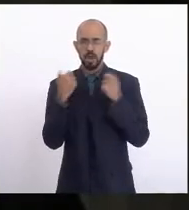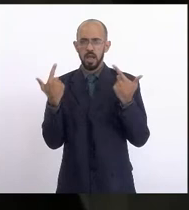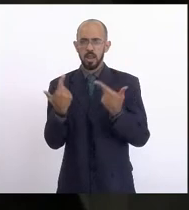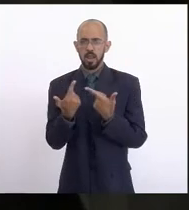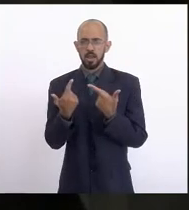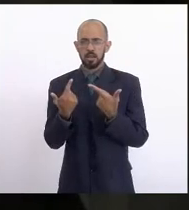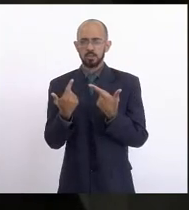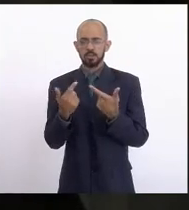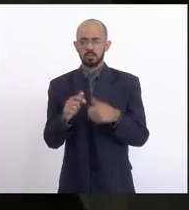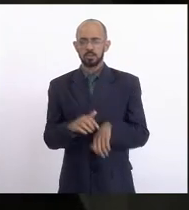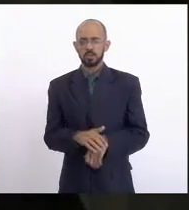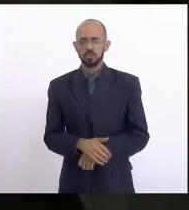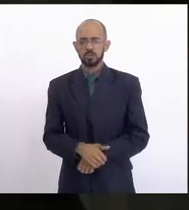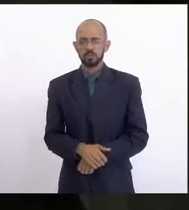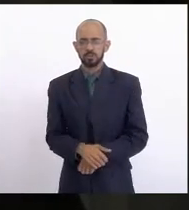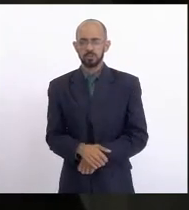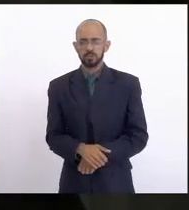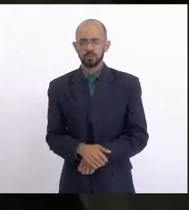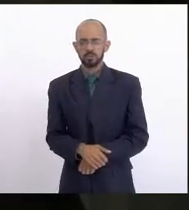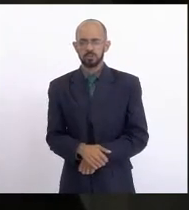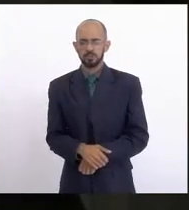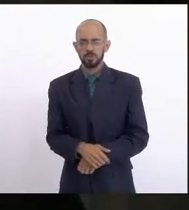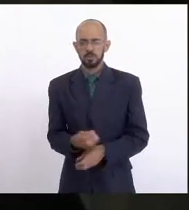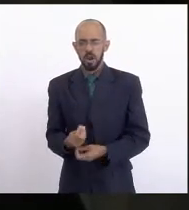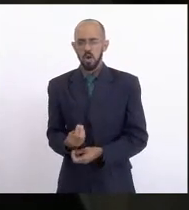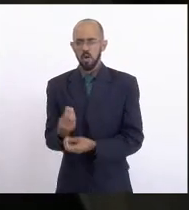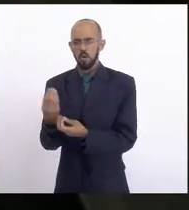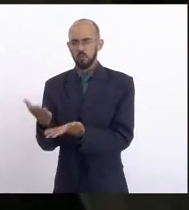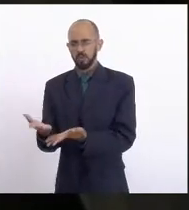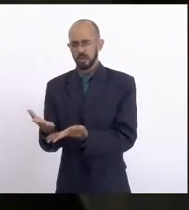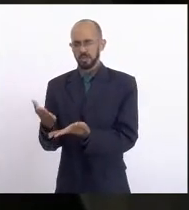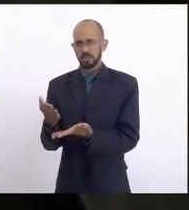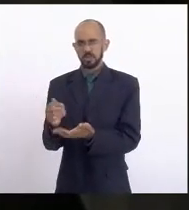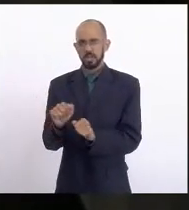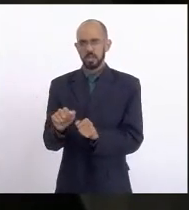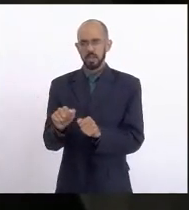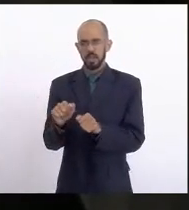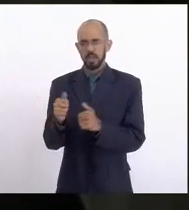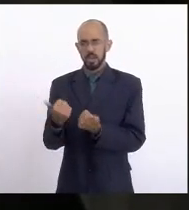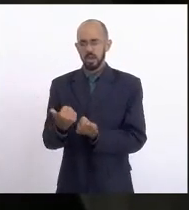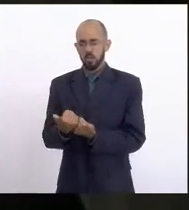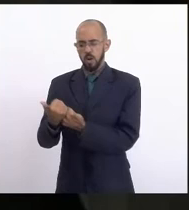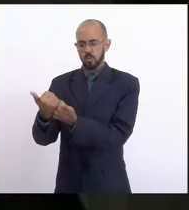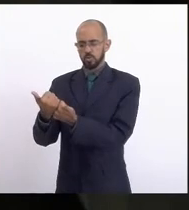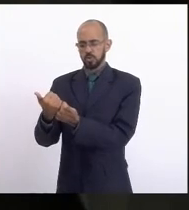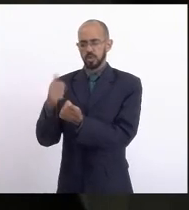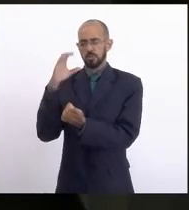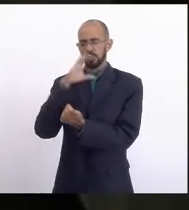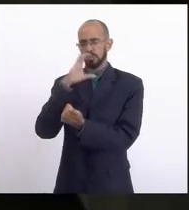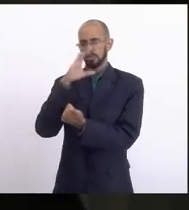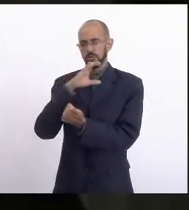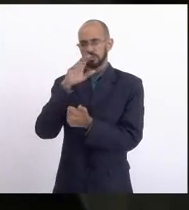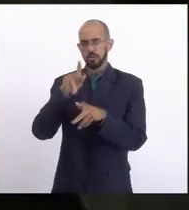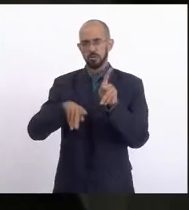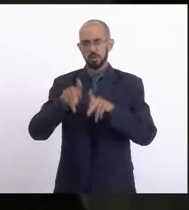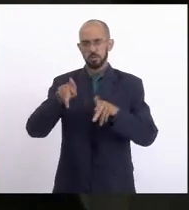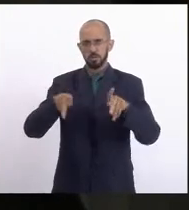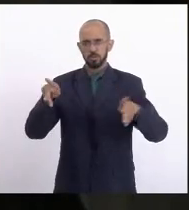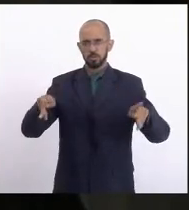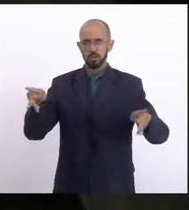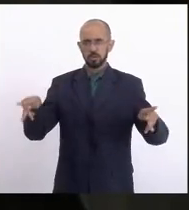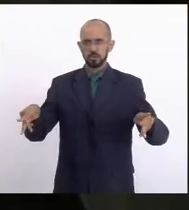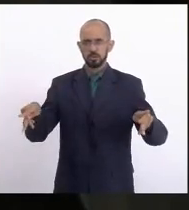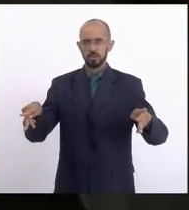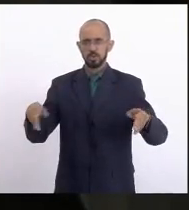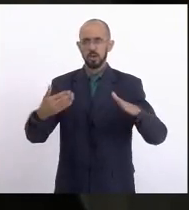pelo Parlamento Fluminense para oferecer auxílio emergencial à população